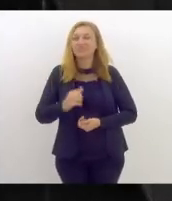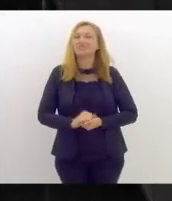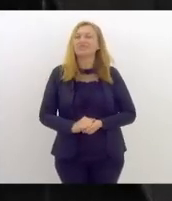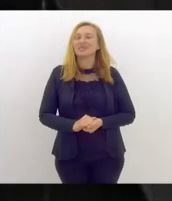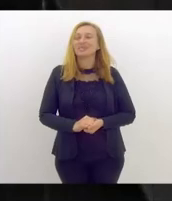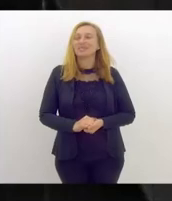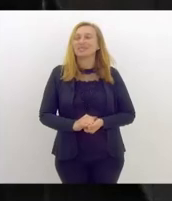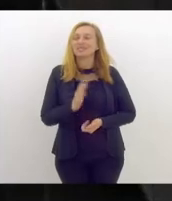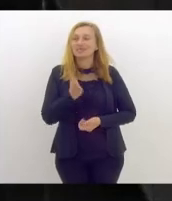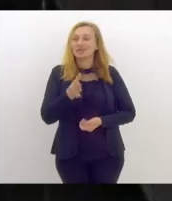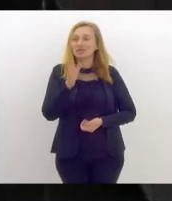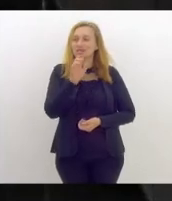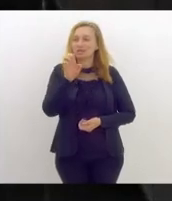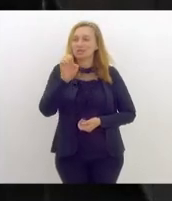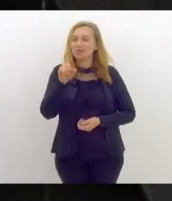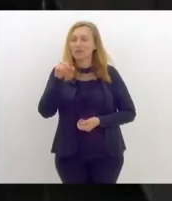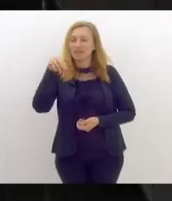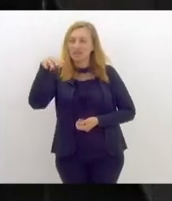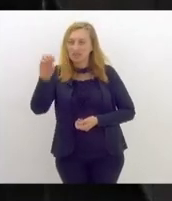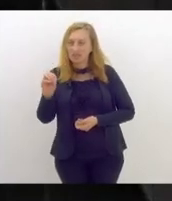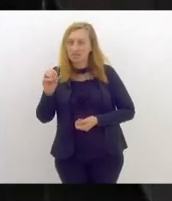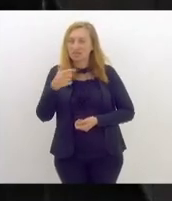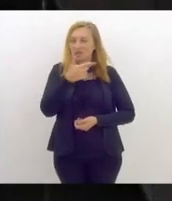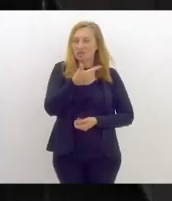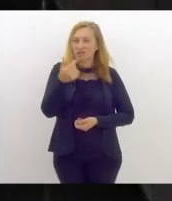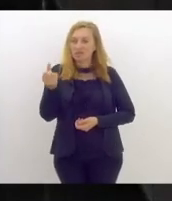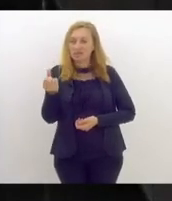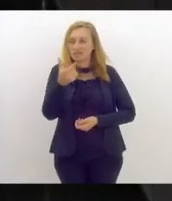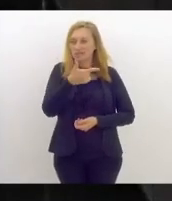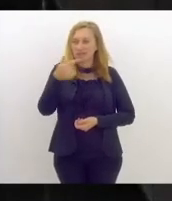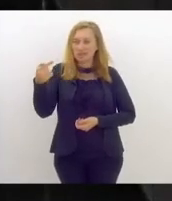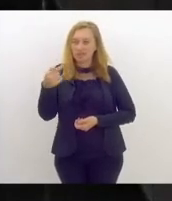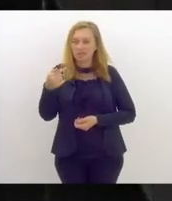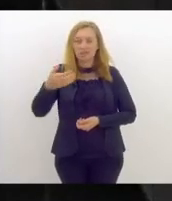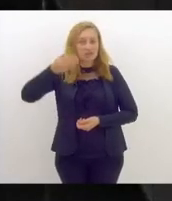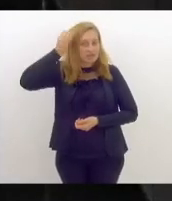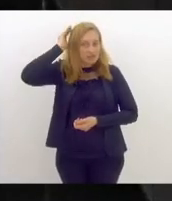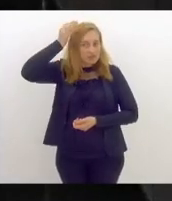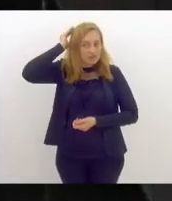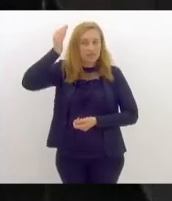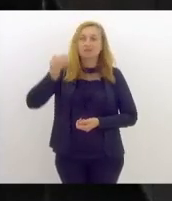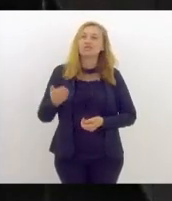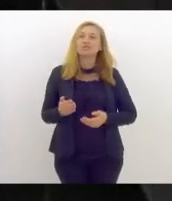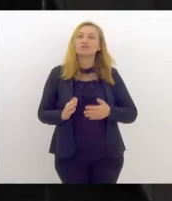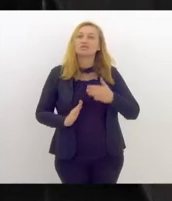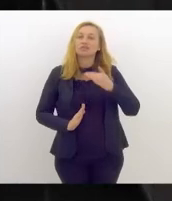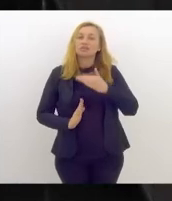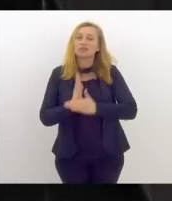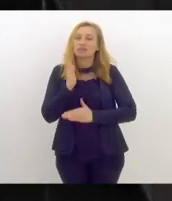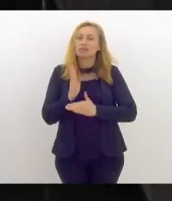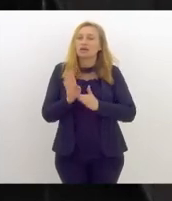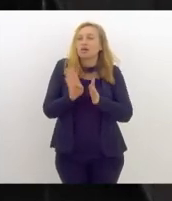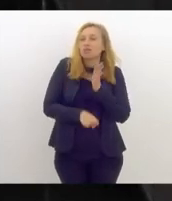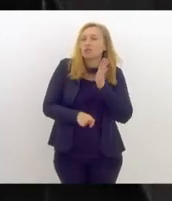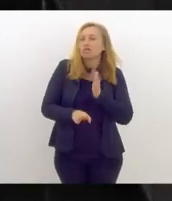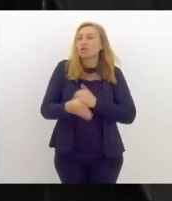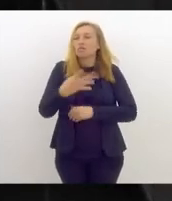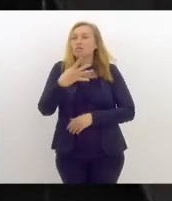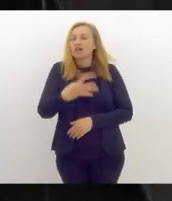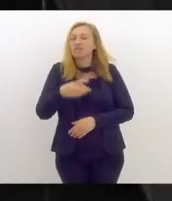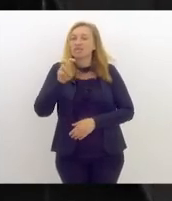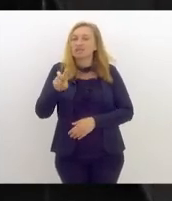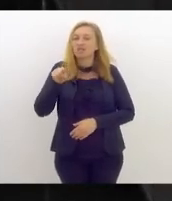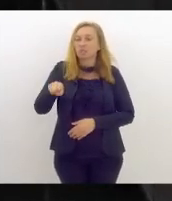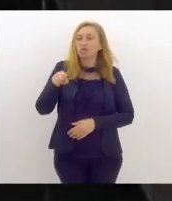já no biênio 16 e 17 sobre temer eh esse teto foi em 45.7 bilhões